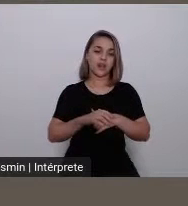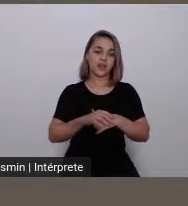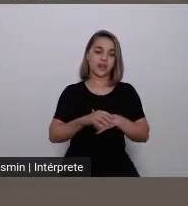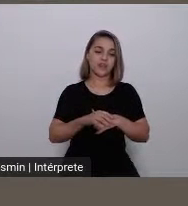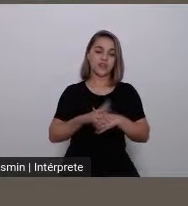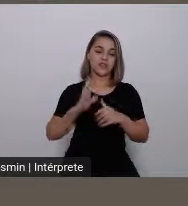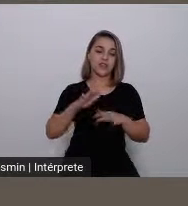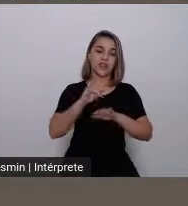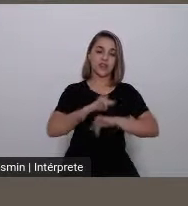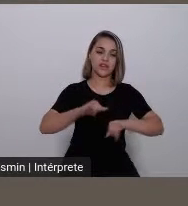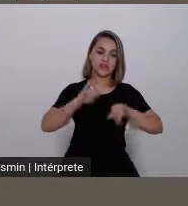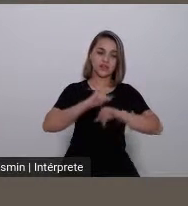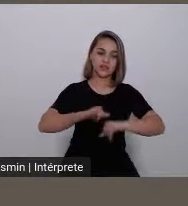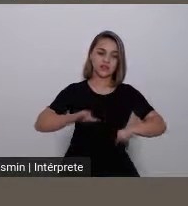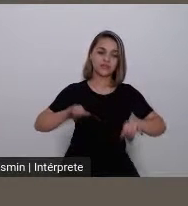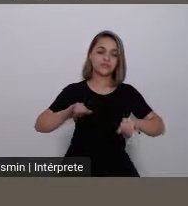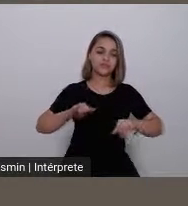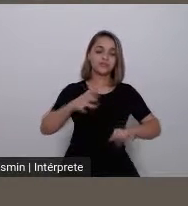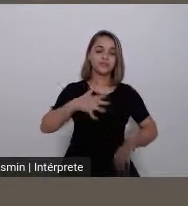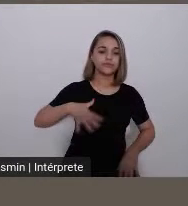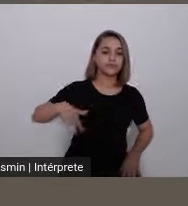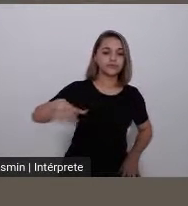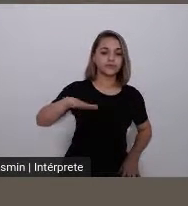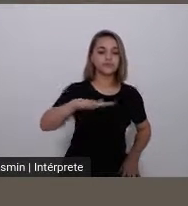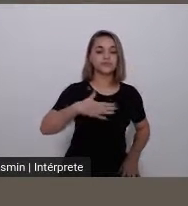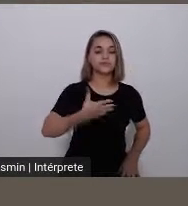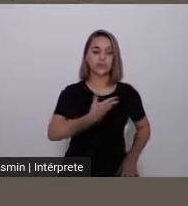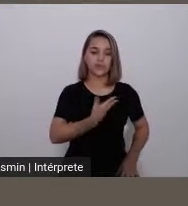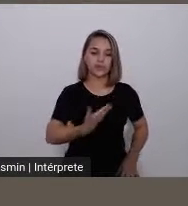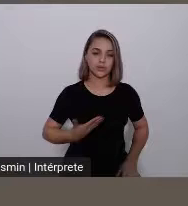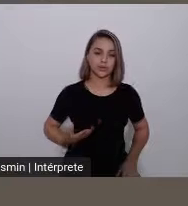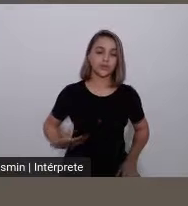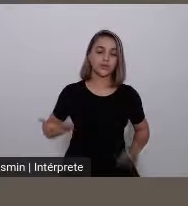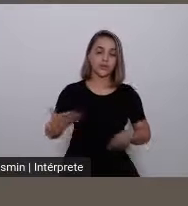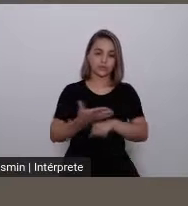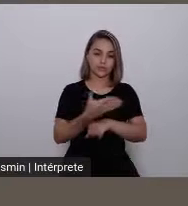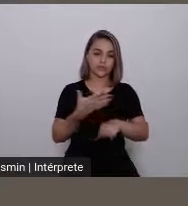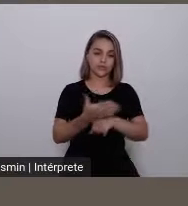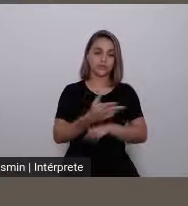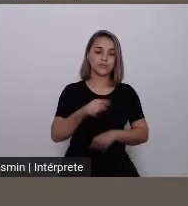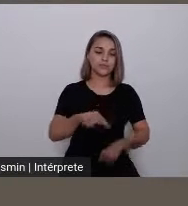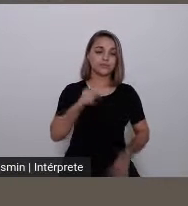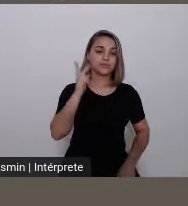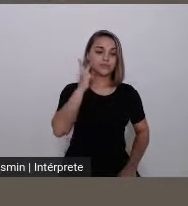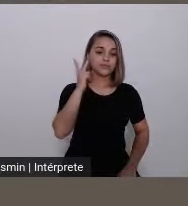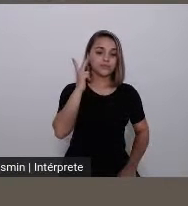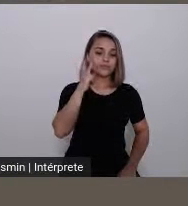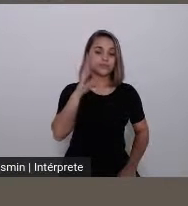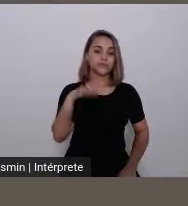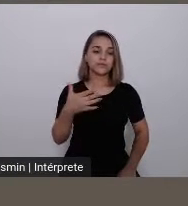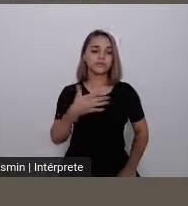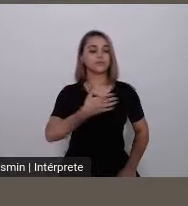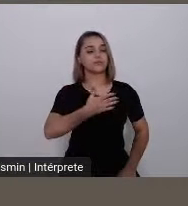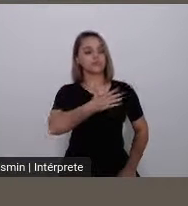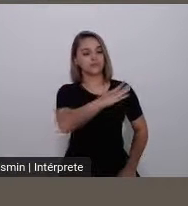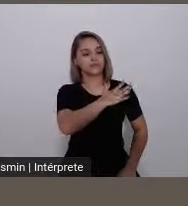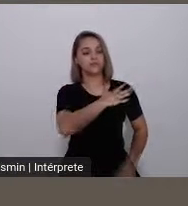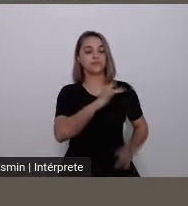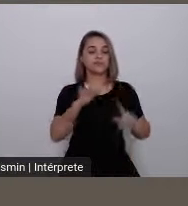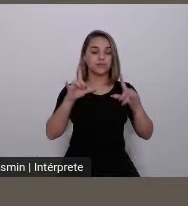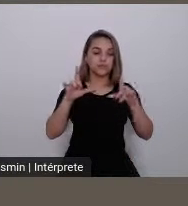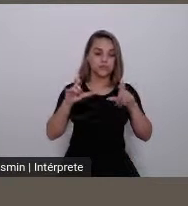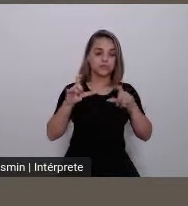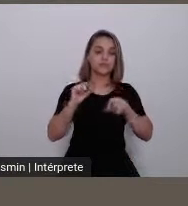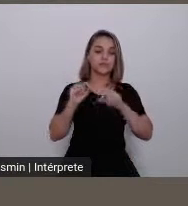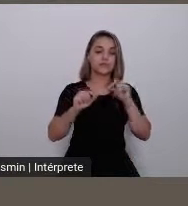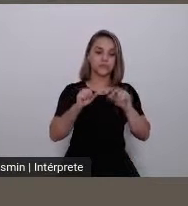difundido entre o público frequentador das exposições em São Paulo. O preconceito fotográfico a que ele está se referindo, né,